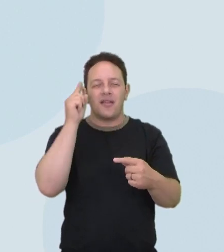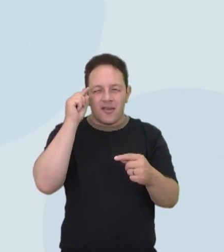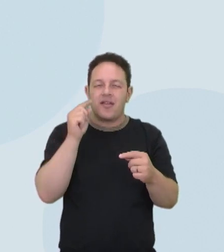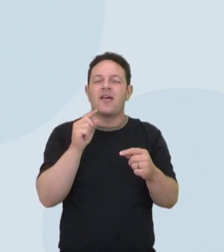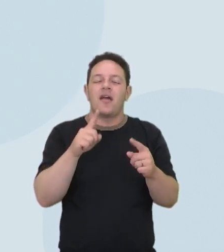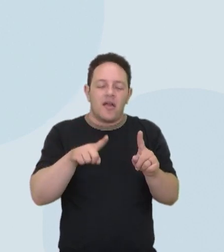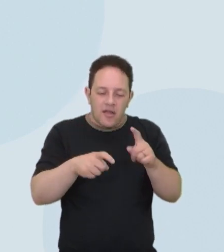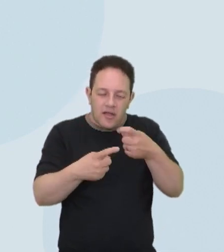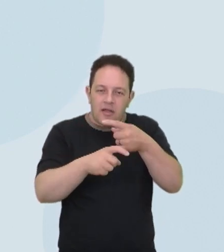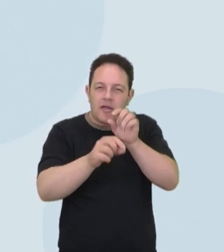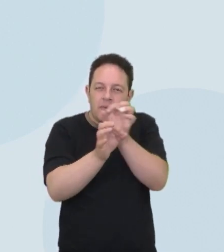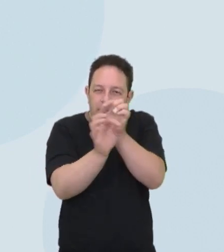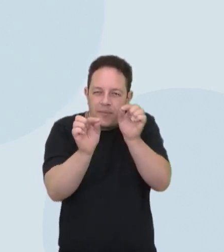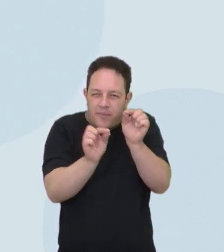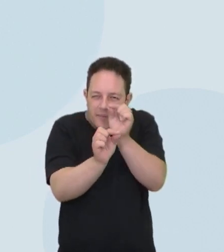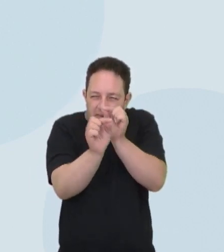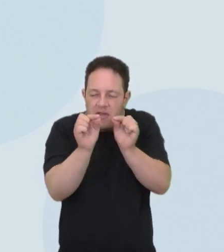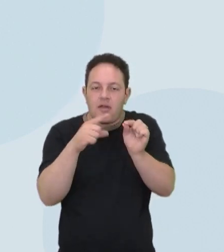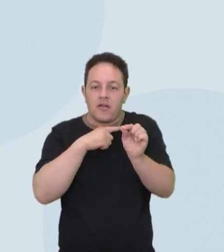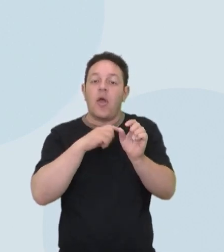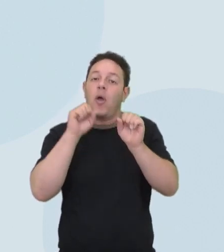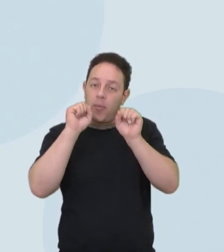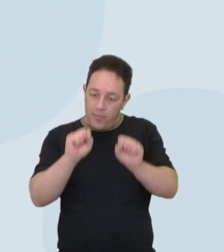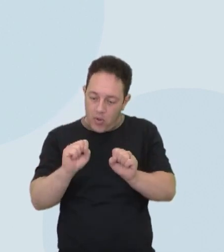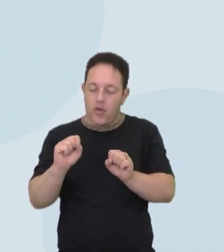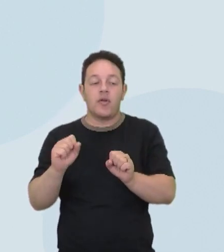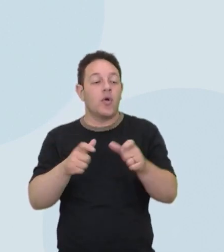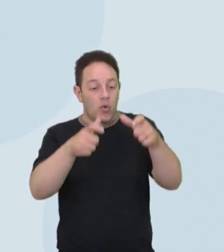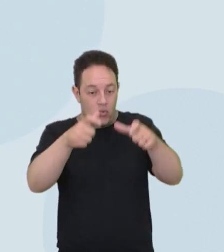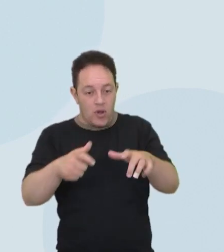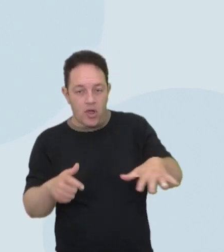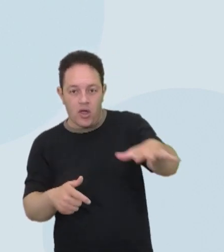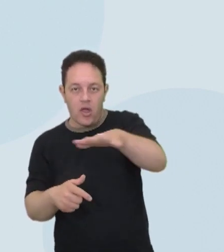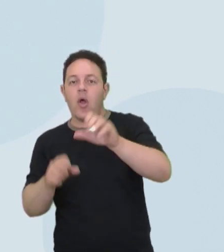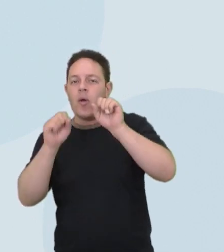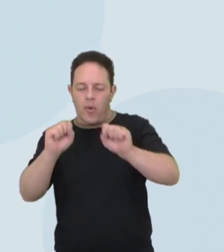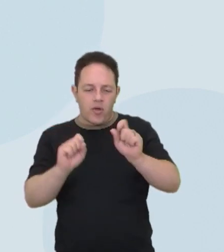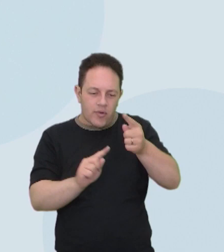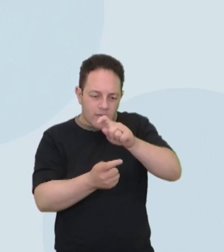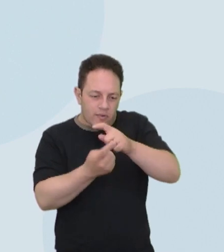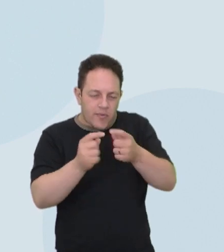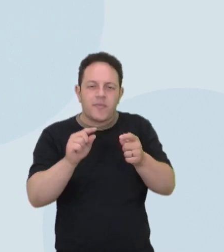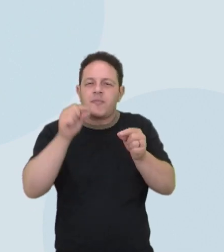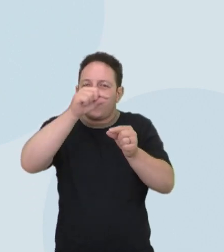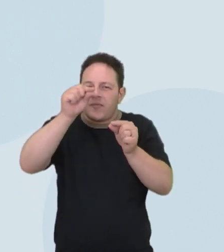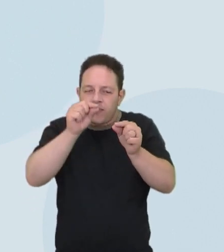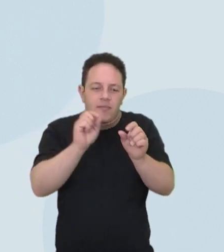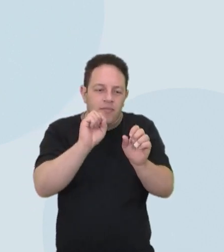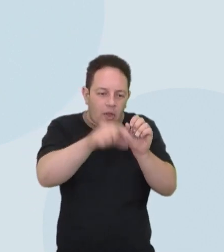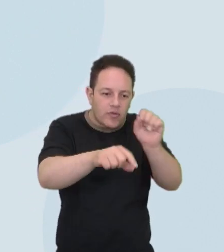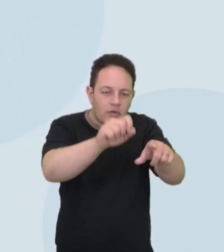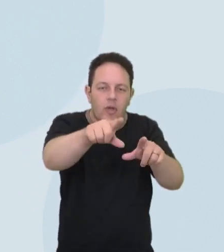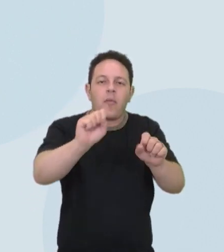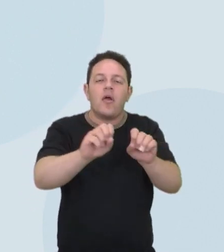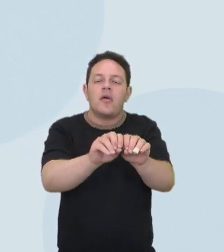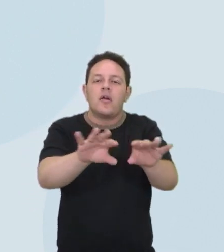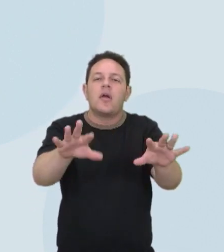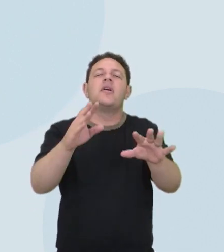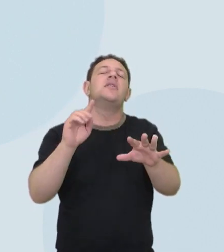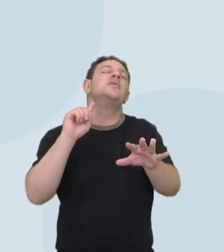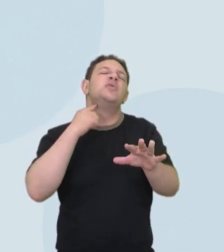pode inserir num local micro-organismos para degradar substâncias nocivas. Geralmente,